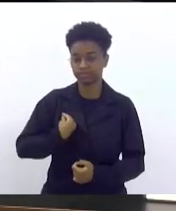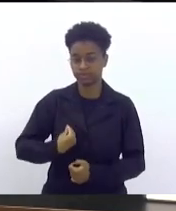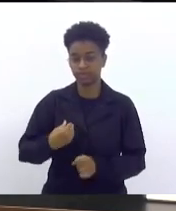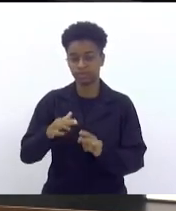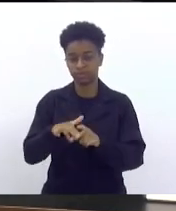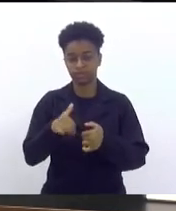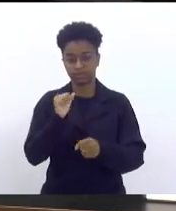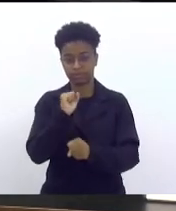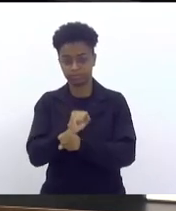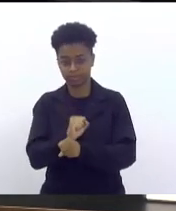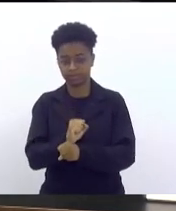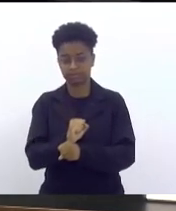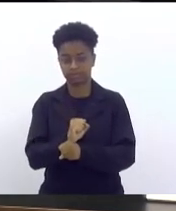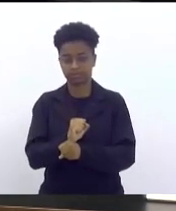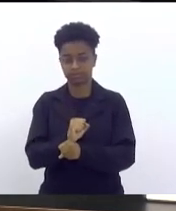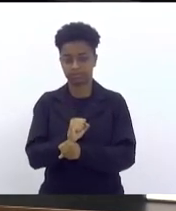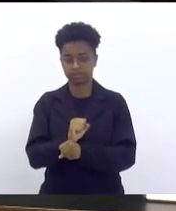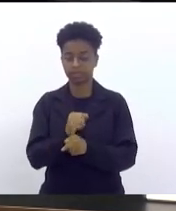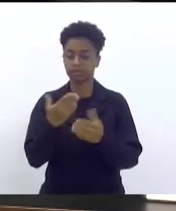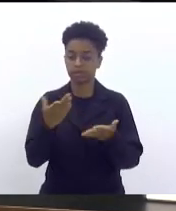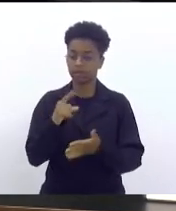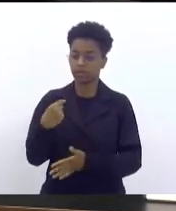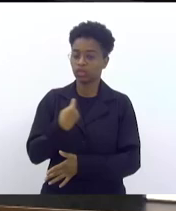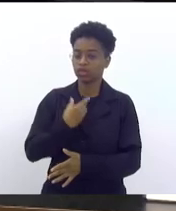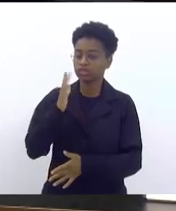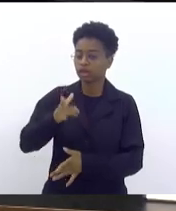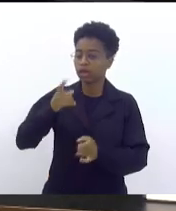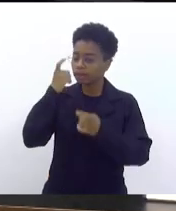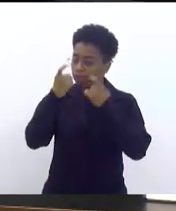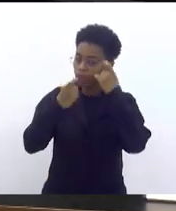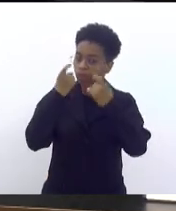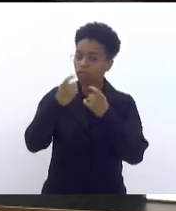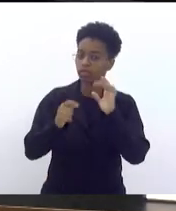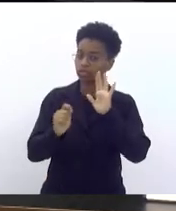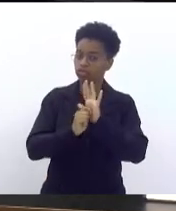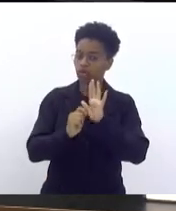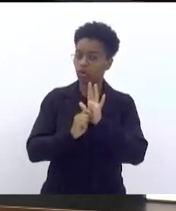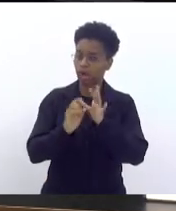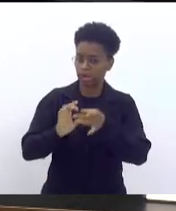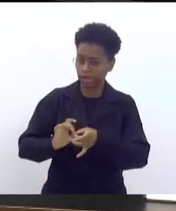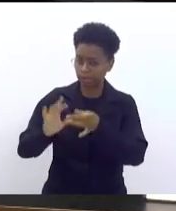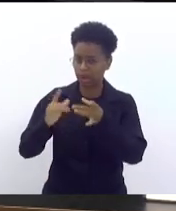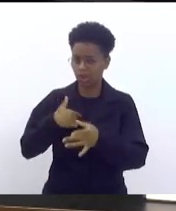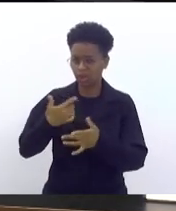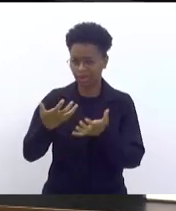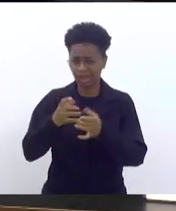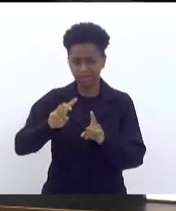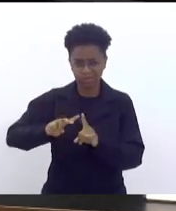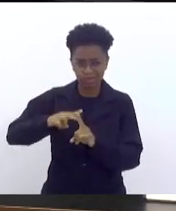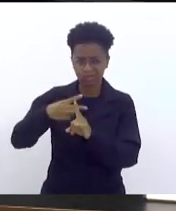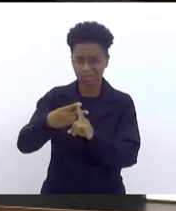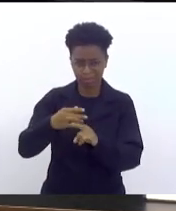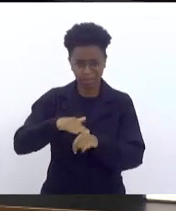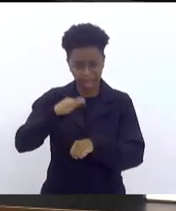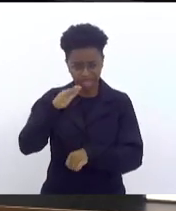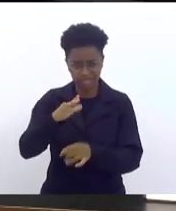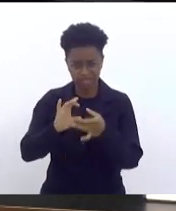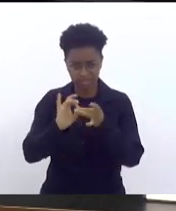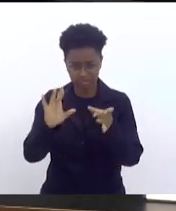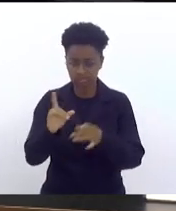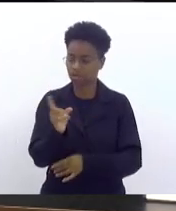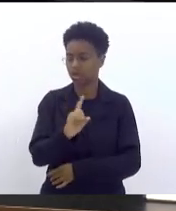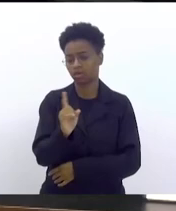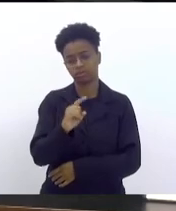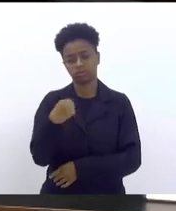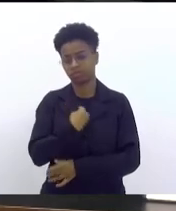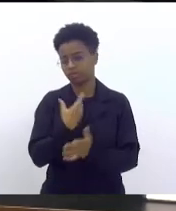Ora se nós já temos muitas preocupações com as drogas que são legais eu quero liberar mais uma não nós não